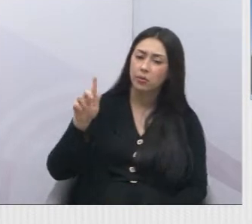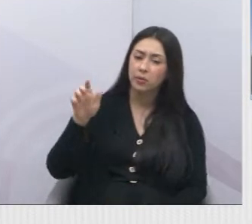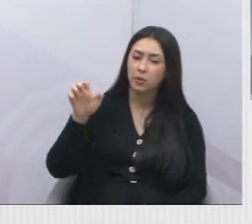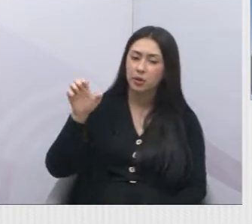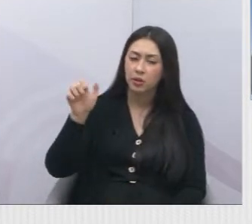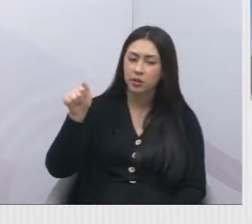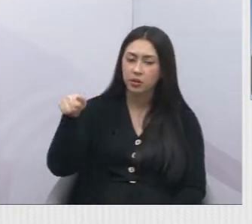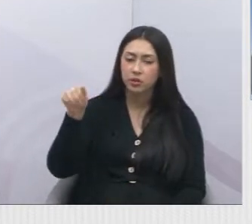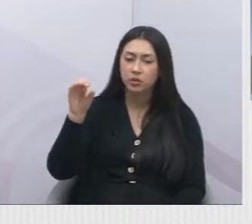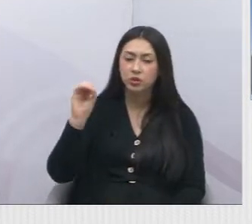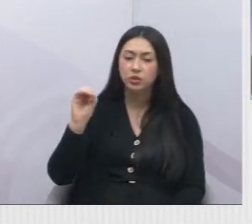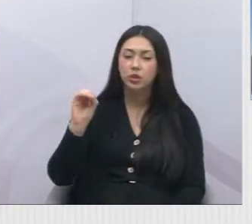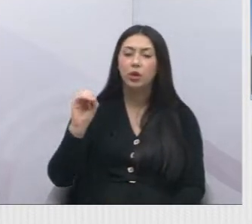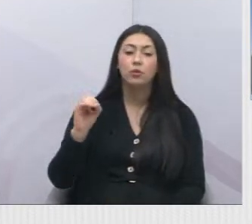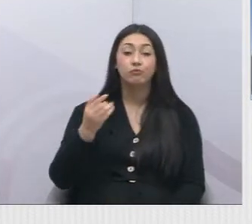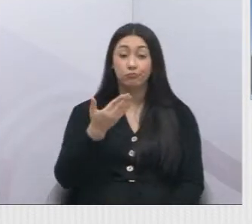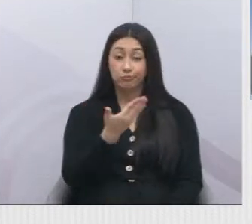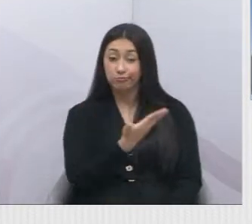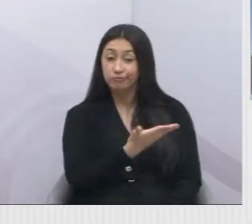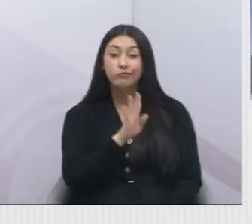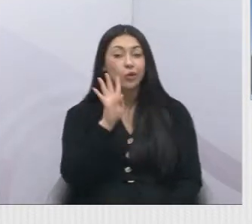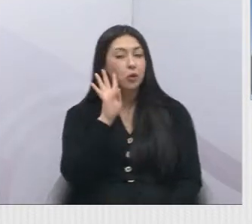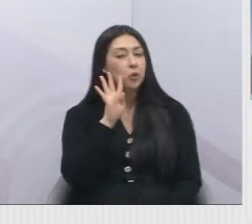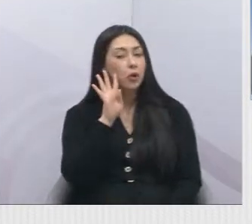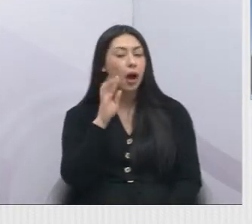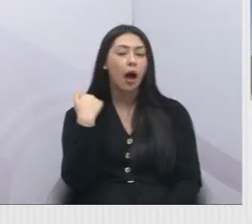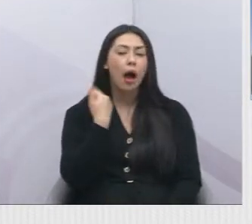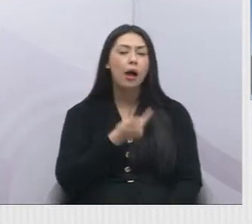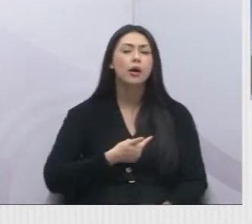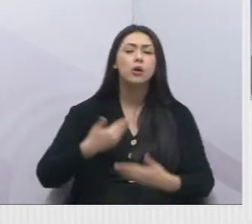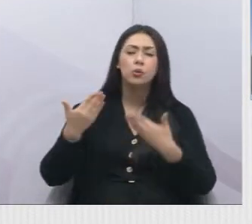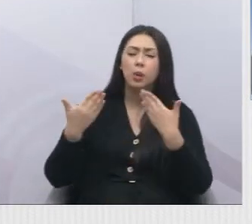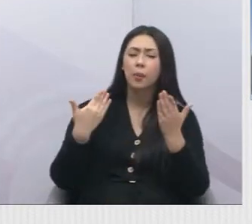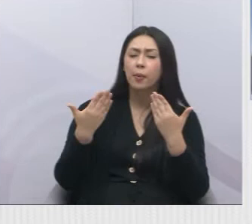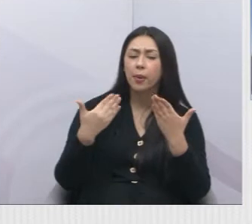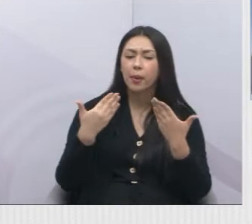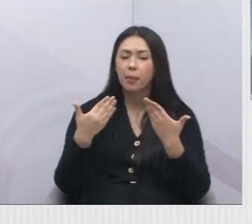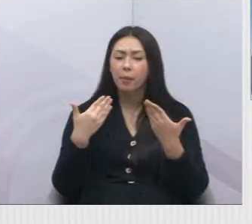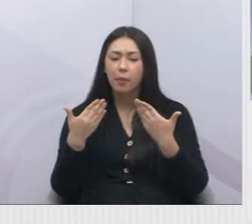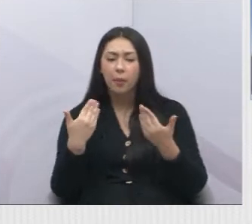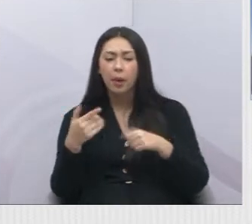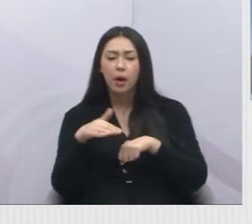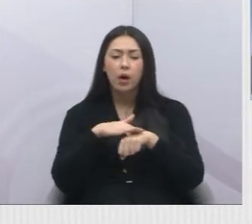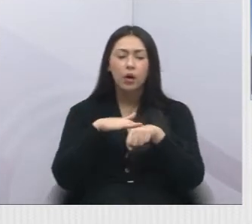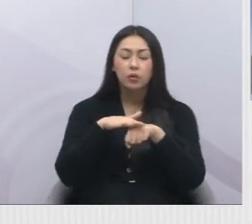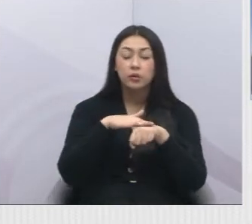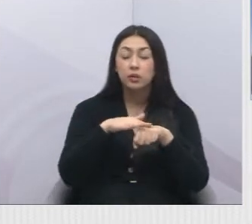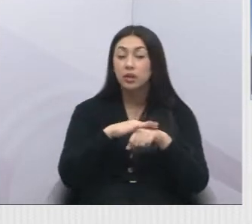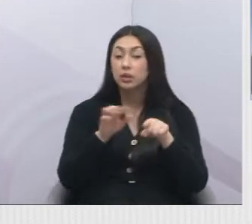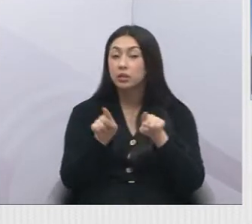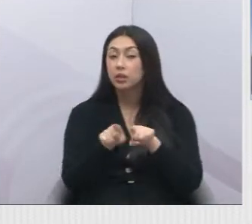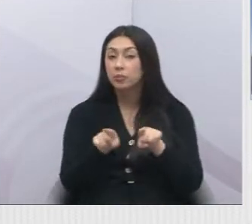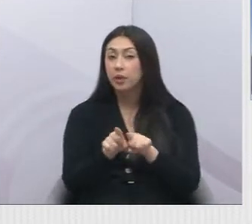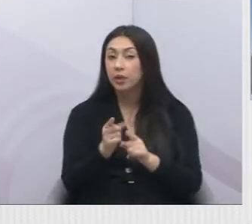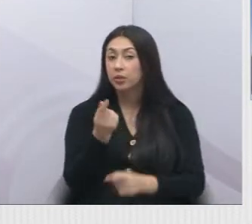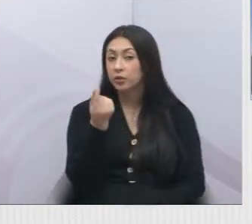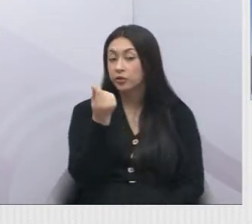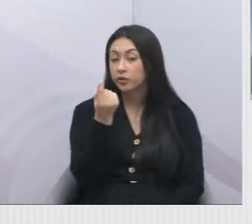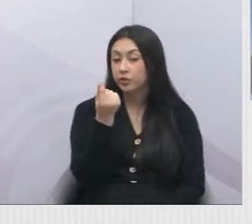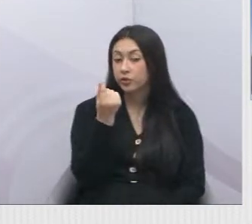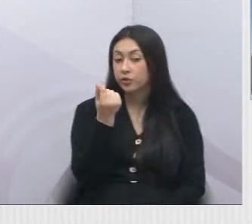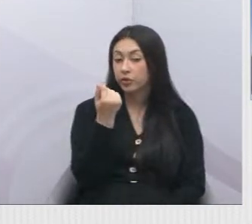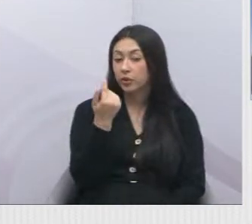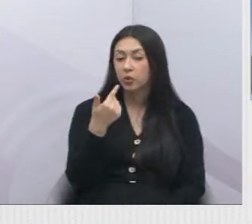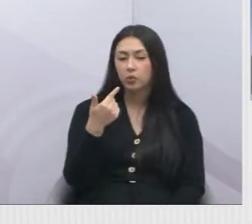de samba, muito bacana. Nós discutimos sobre vários assuntos, entre eles a emenda que eu destinei